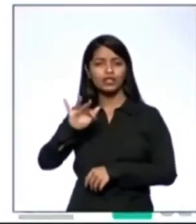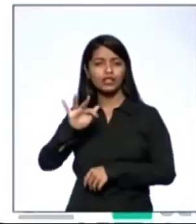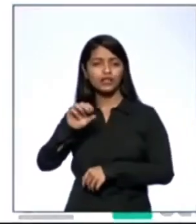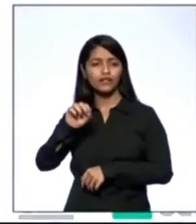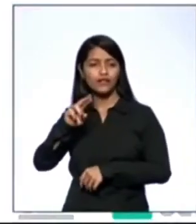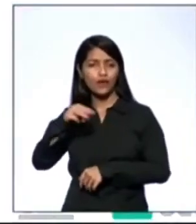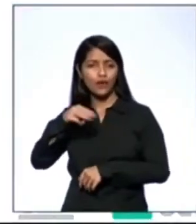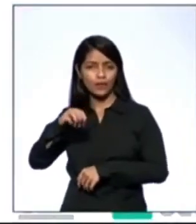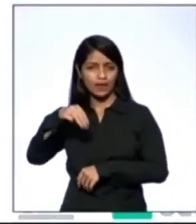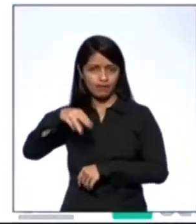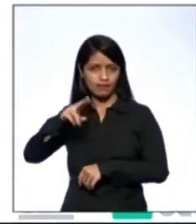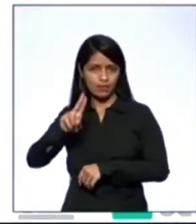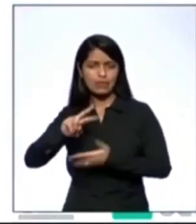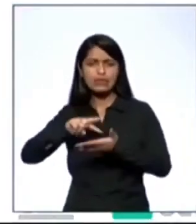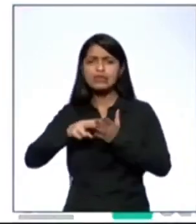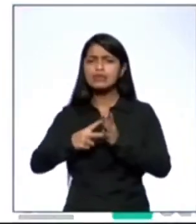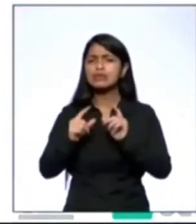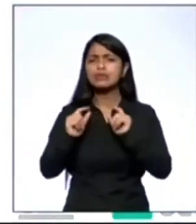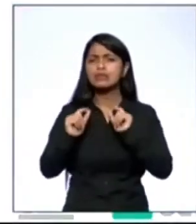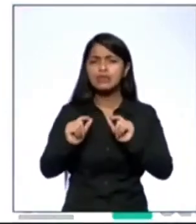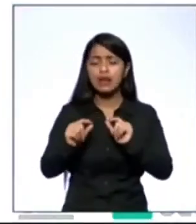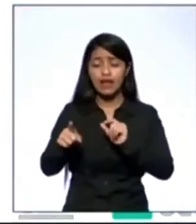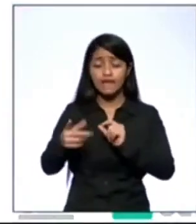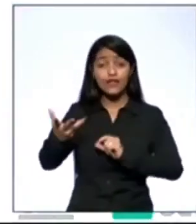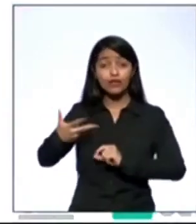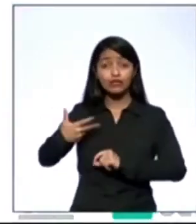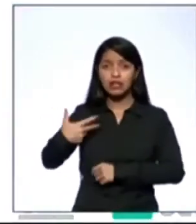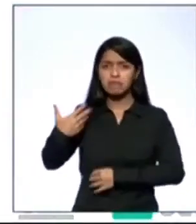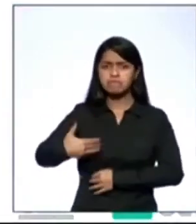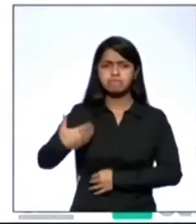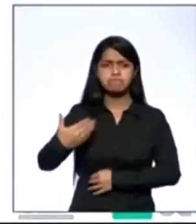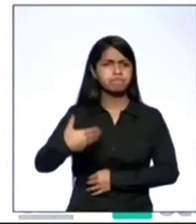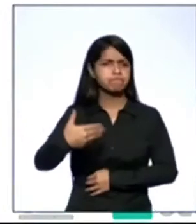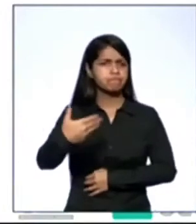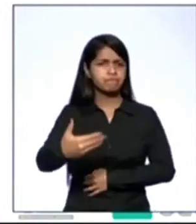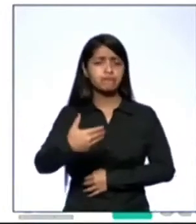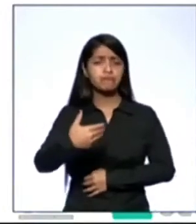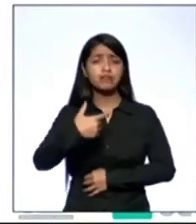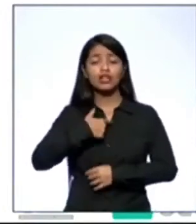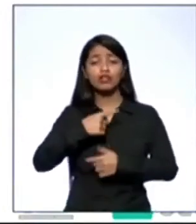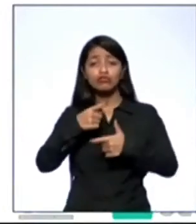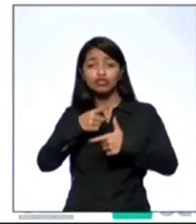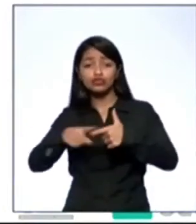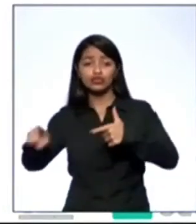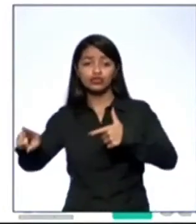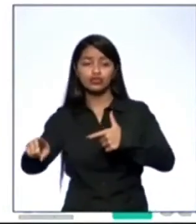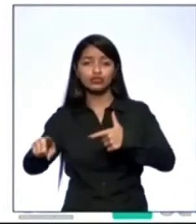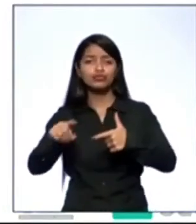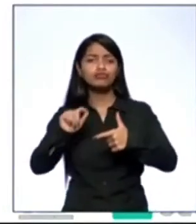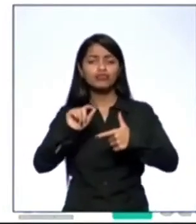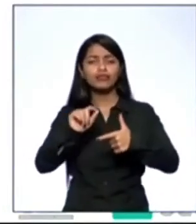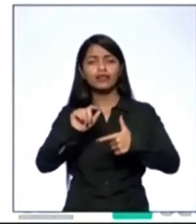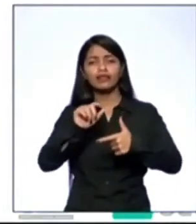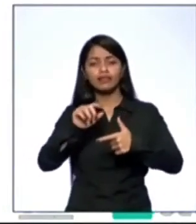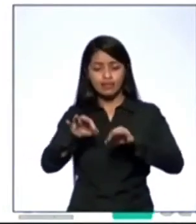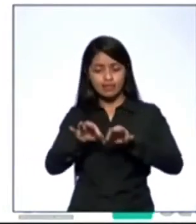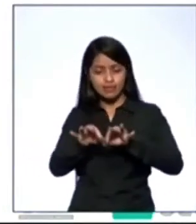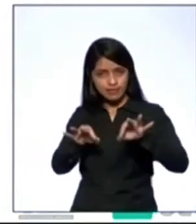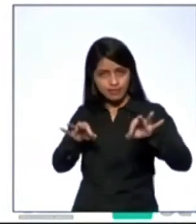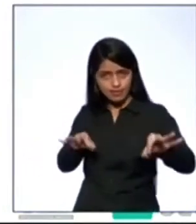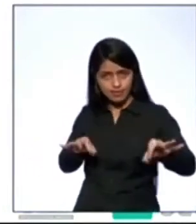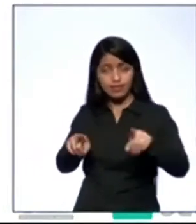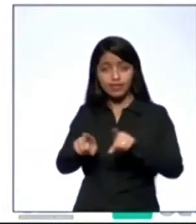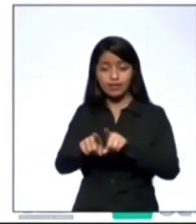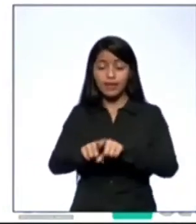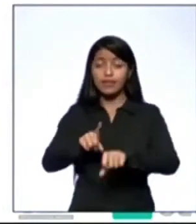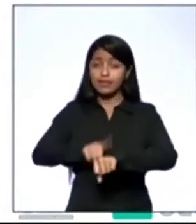A velocidade constante de um mu, você deduz pela razão entre o deslocamento e a sua duração, né? Como